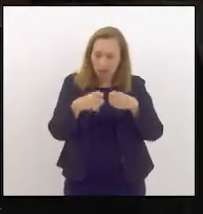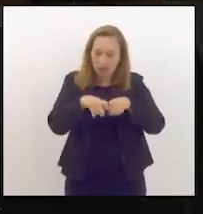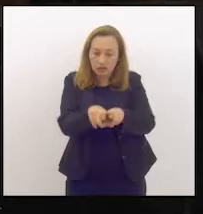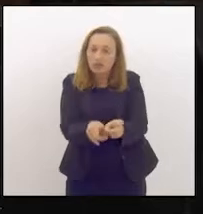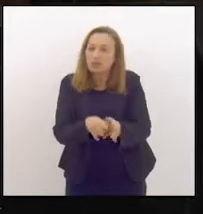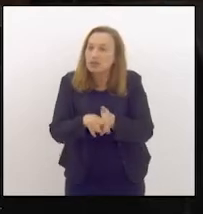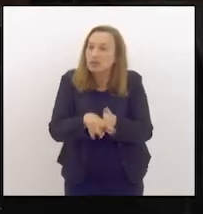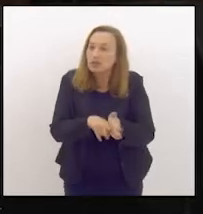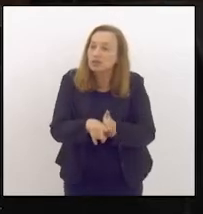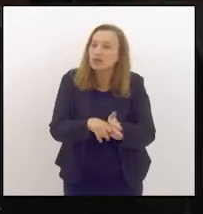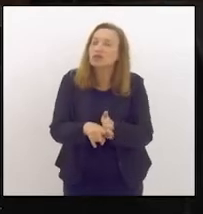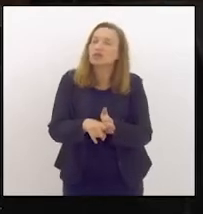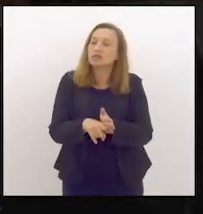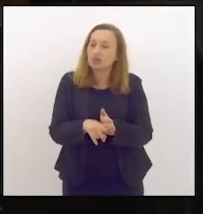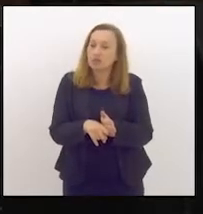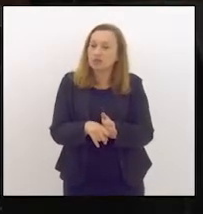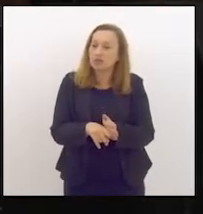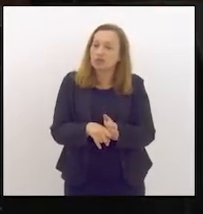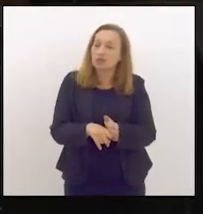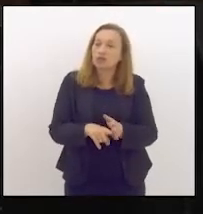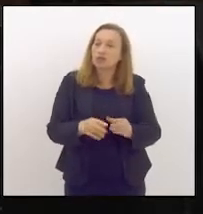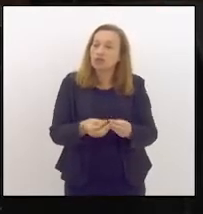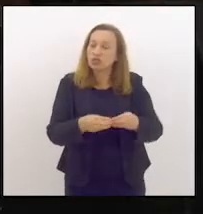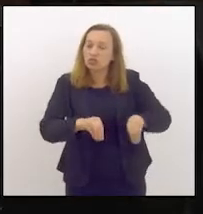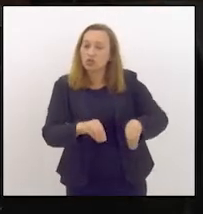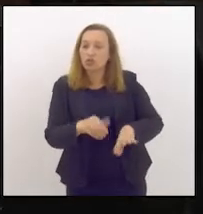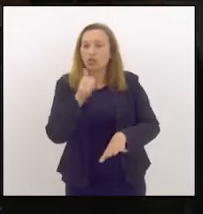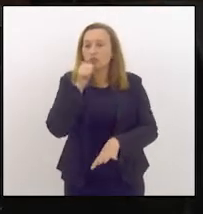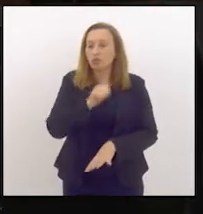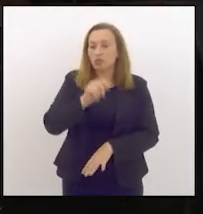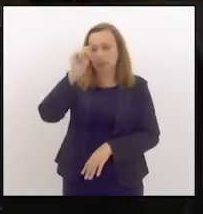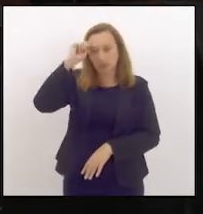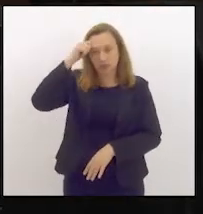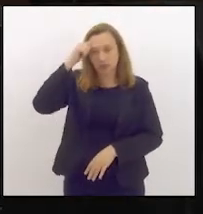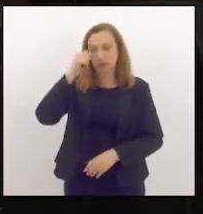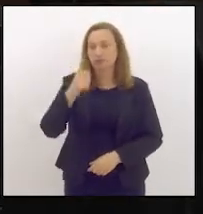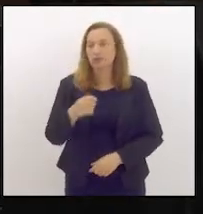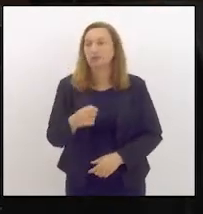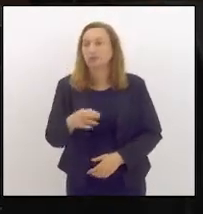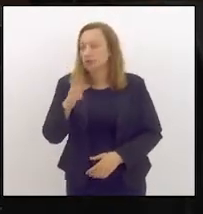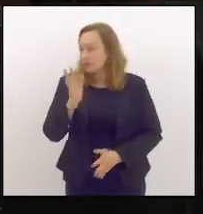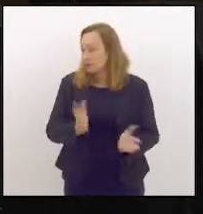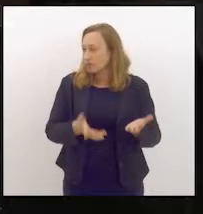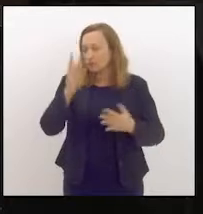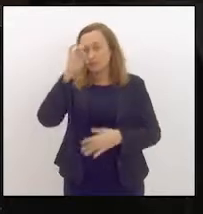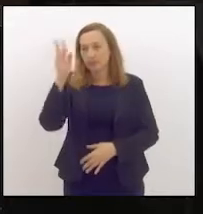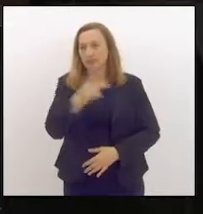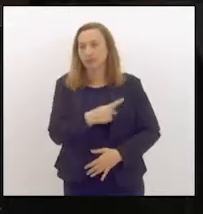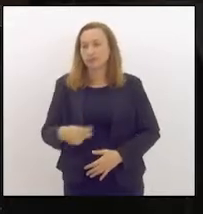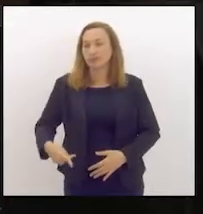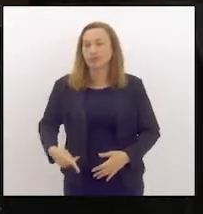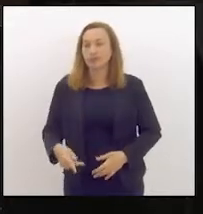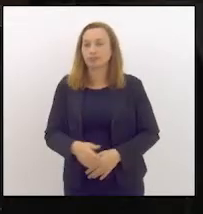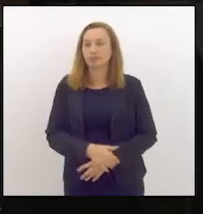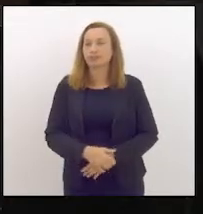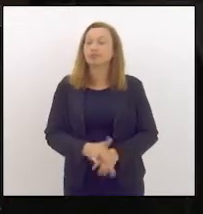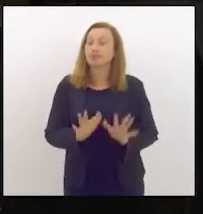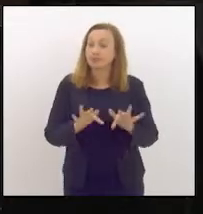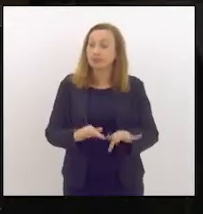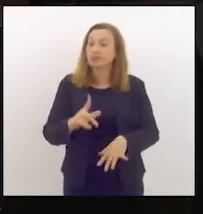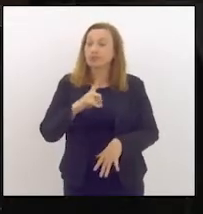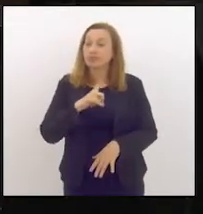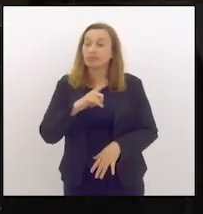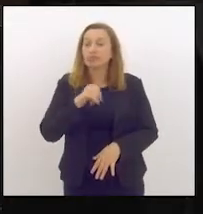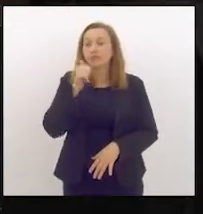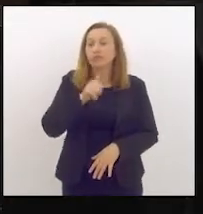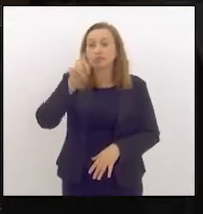invadiu em especial a situação de mulheres pretas hoje o senhor presidente para finalizar a gente tem